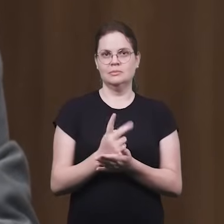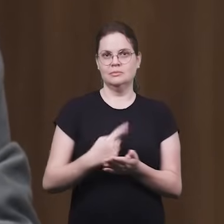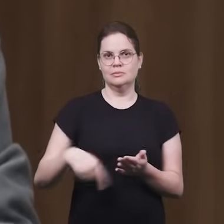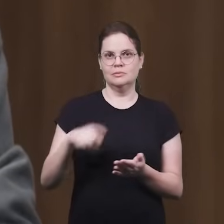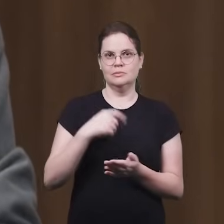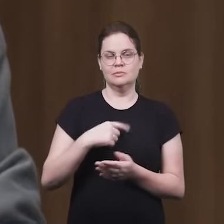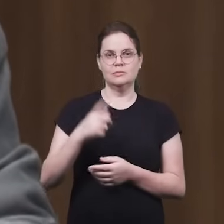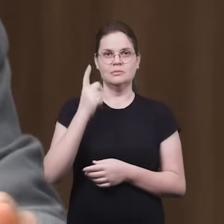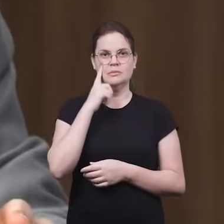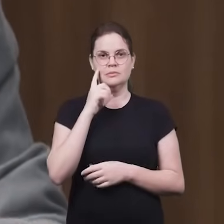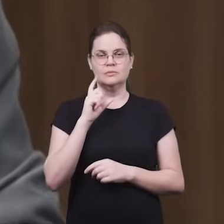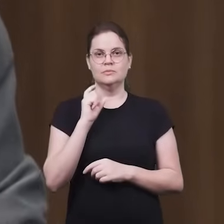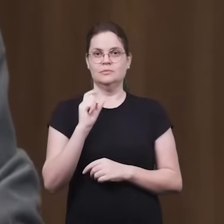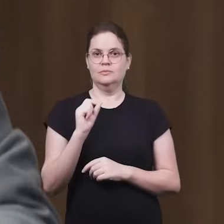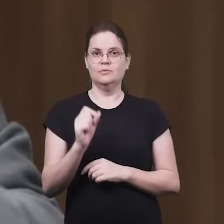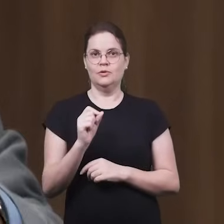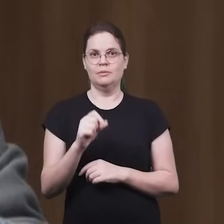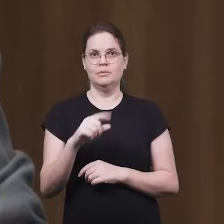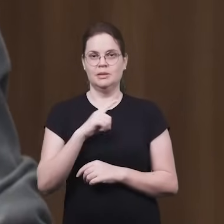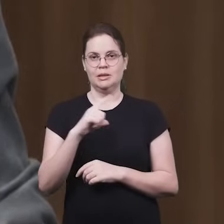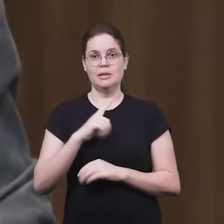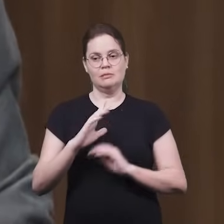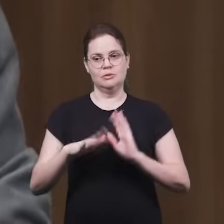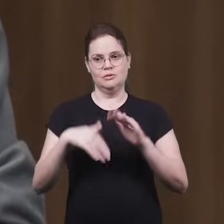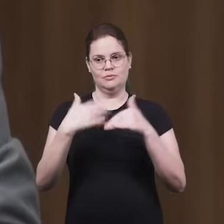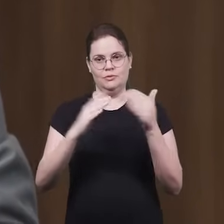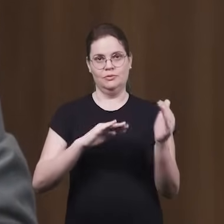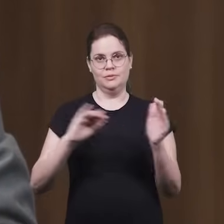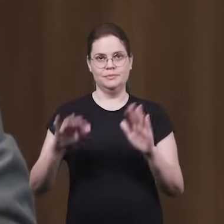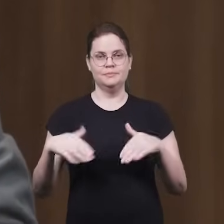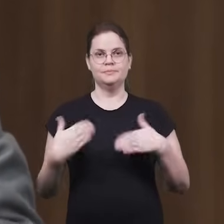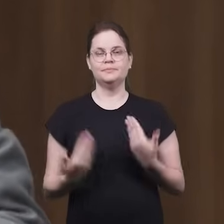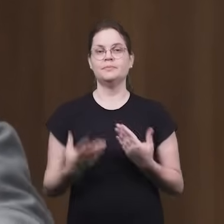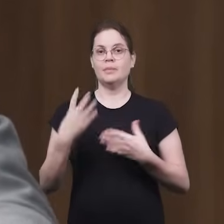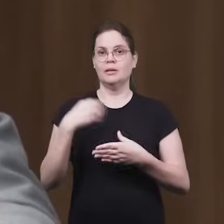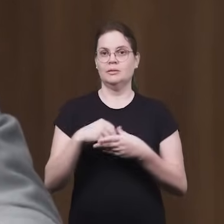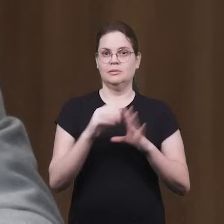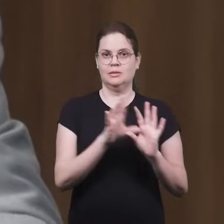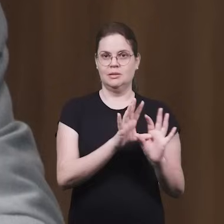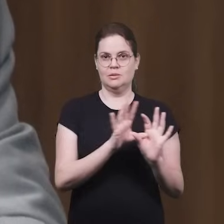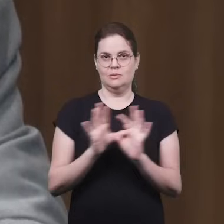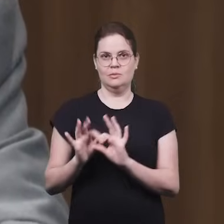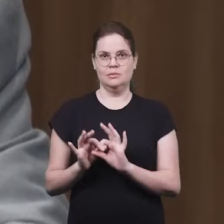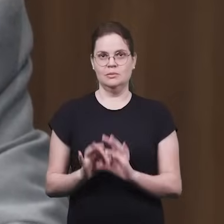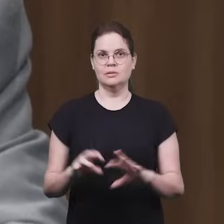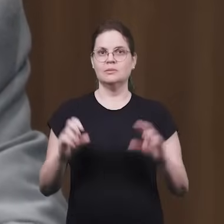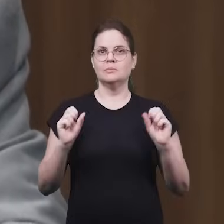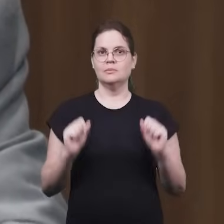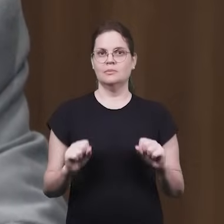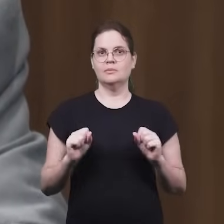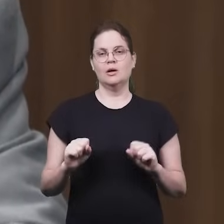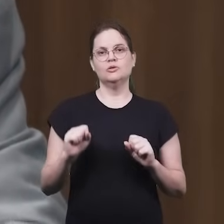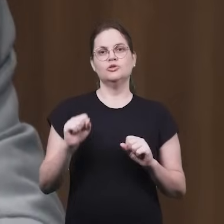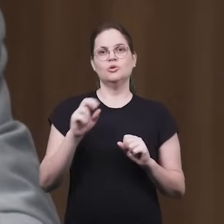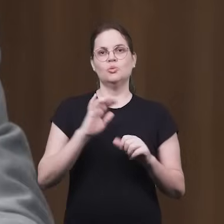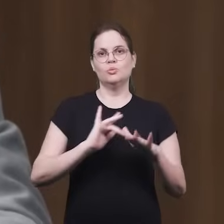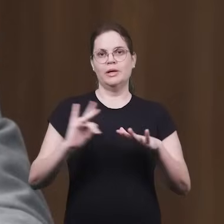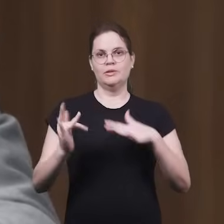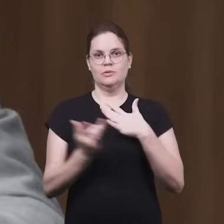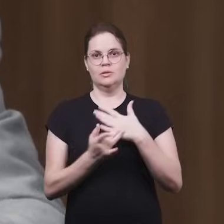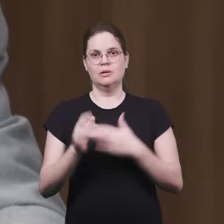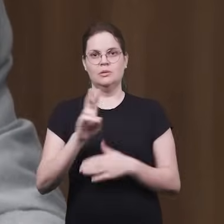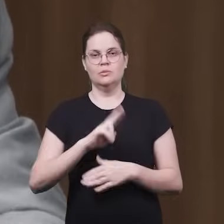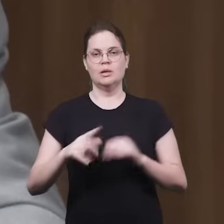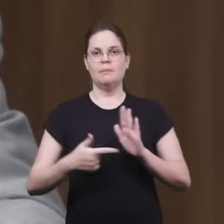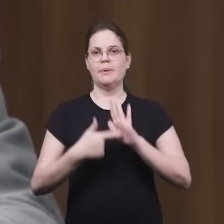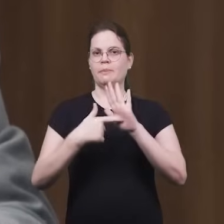comprimidos dentro de bolhas. Muito bem. Mas dentro desse contexto, você pode utilizar a rede social para buscar conhecimento, para